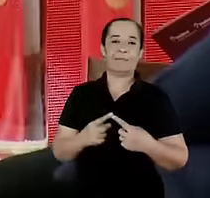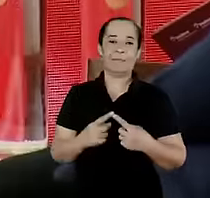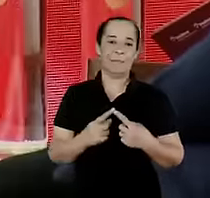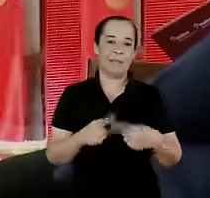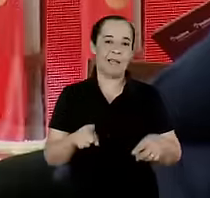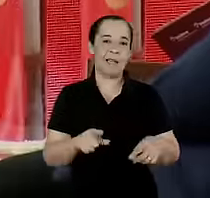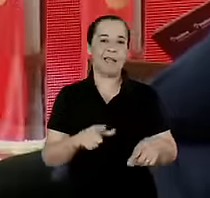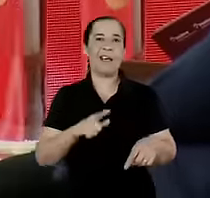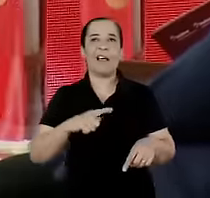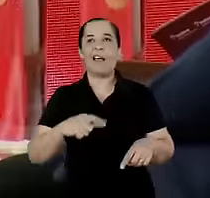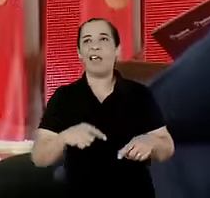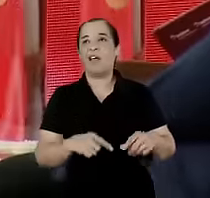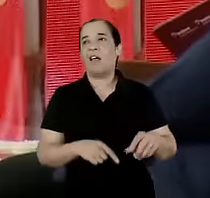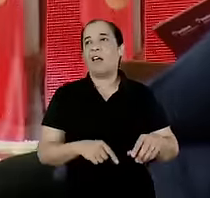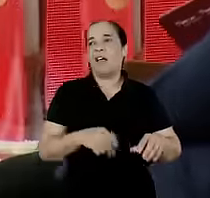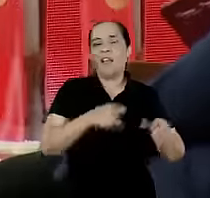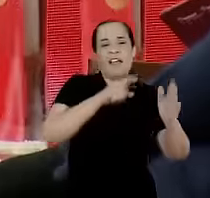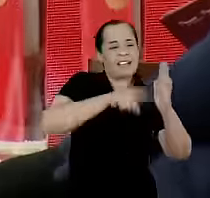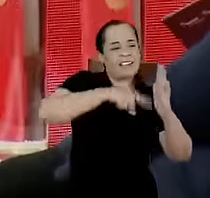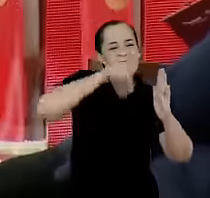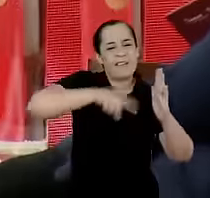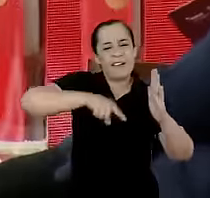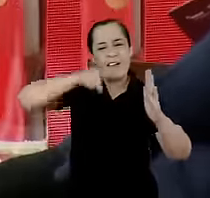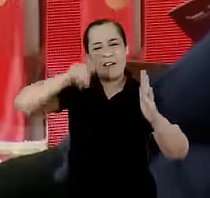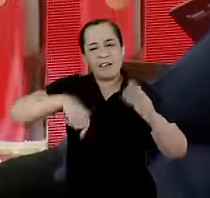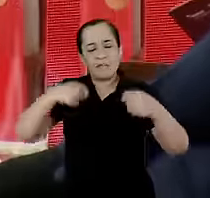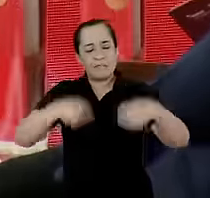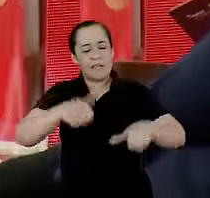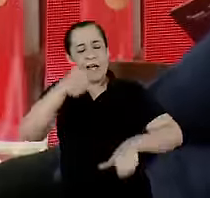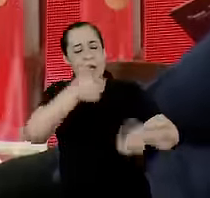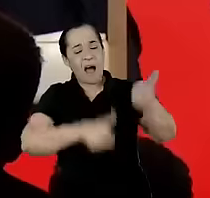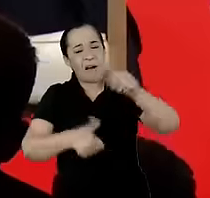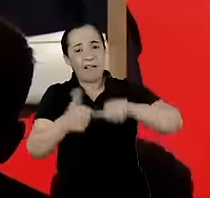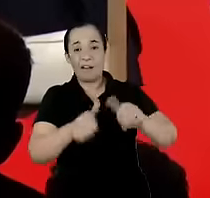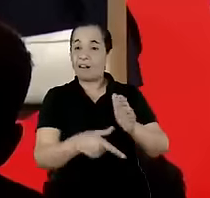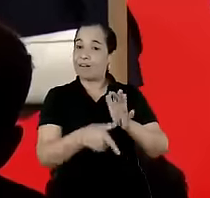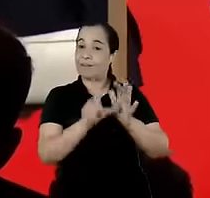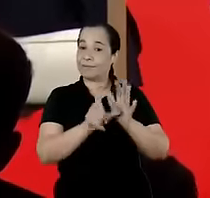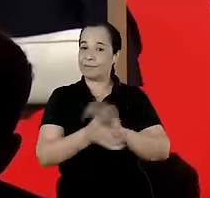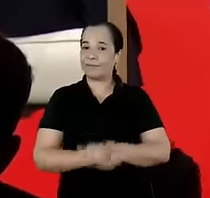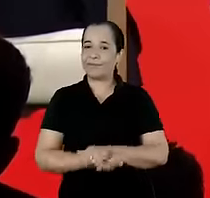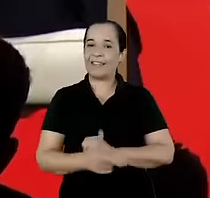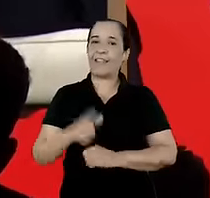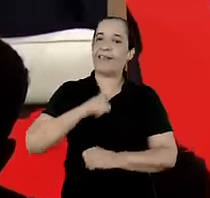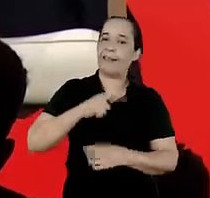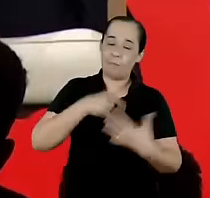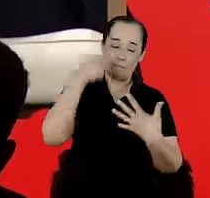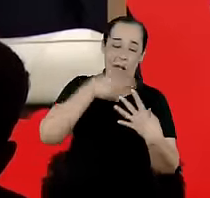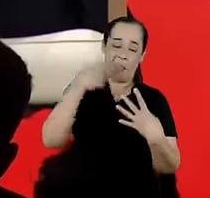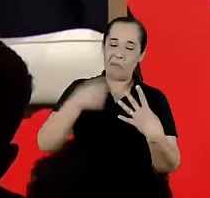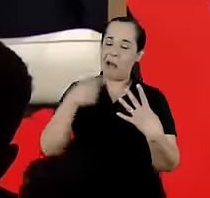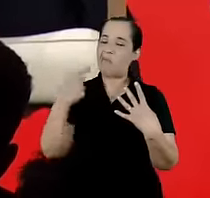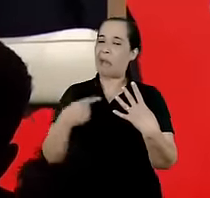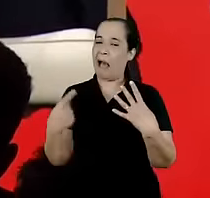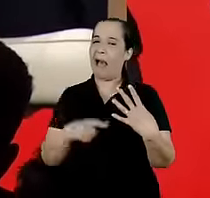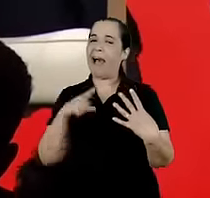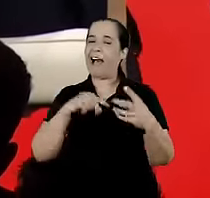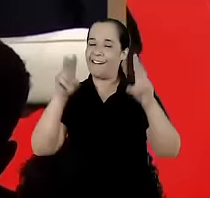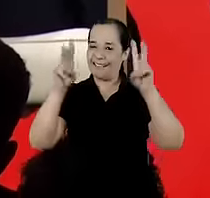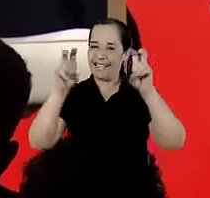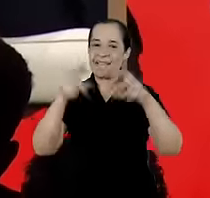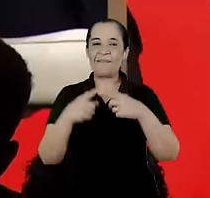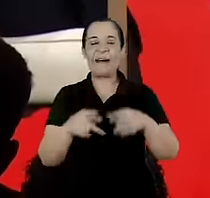variáveis que sofrem essa influência bem a gente teria muitos outros assuntos aqui mas Presidente muito